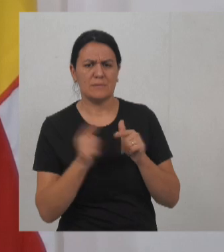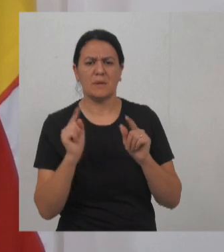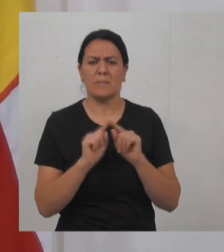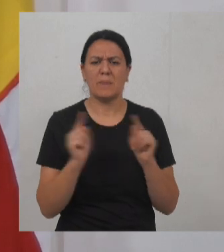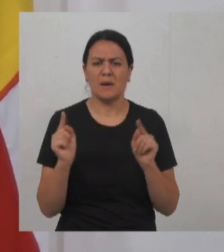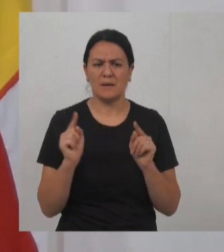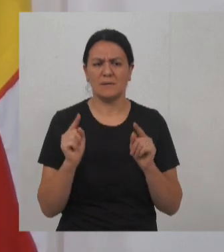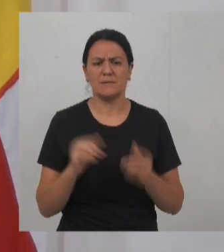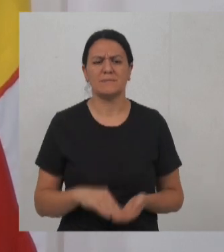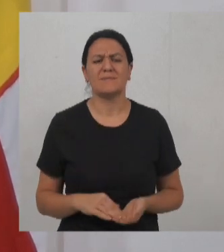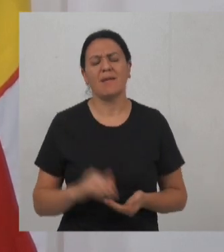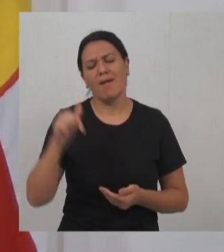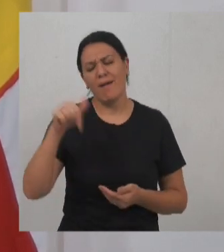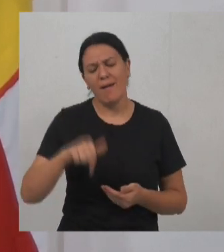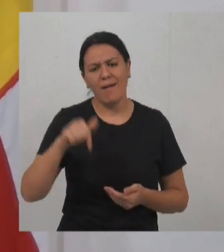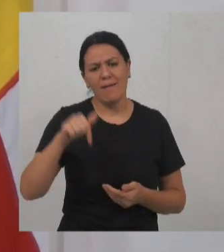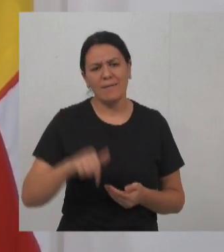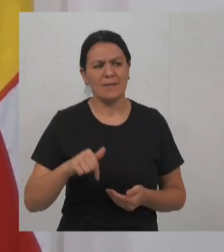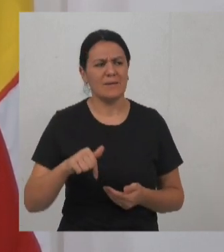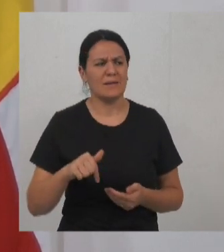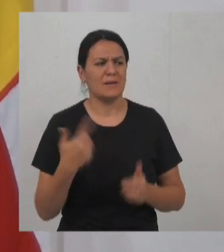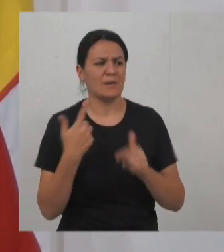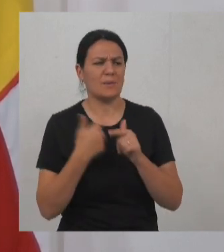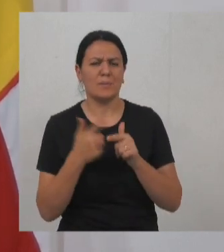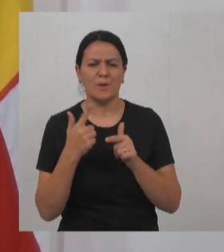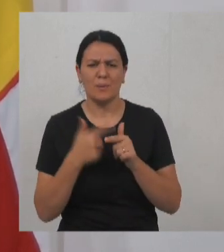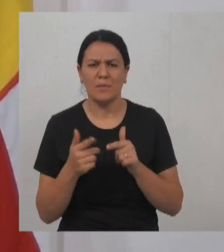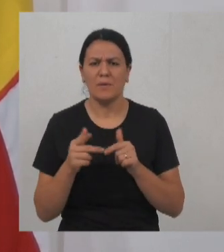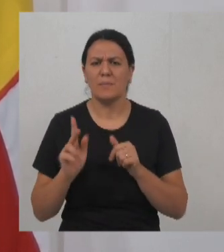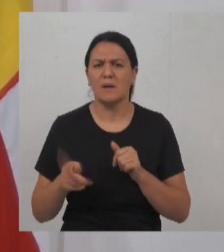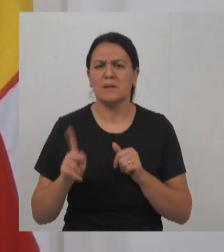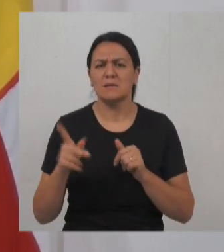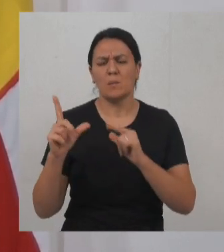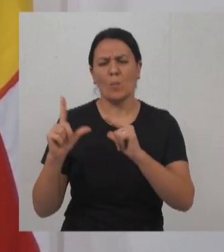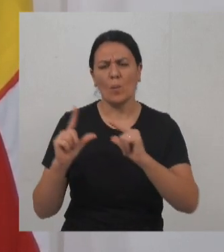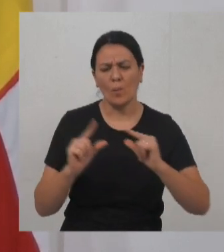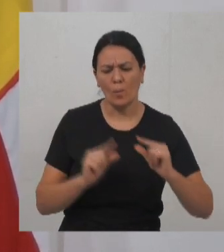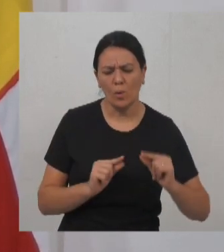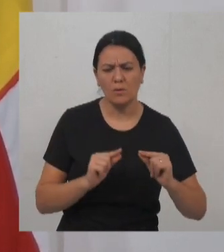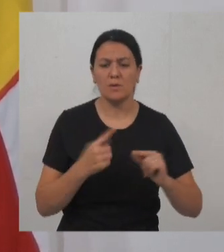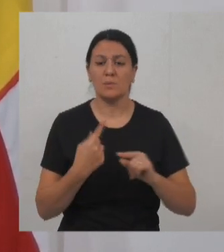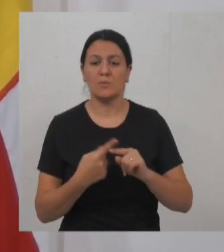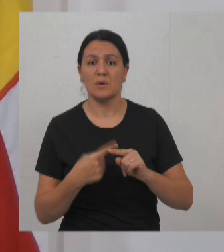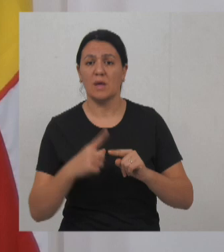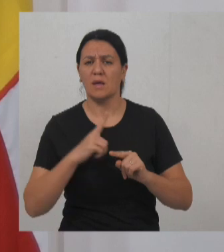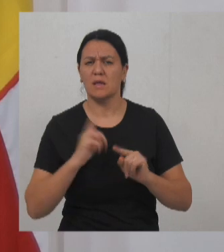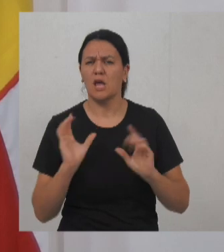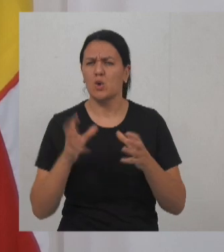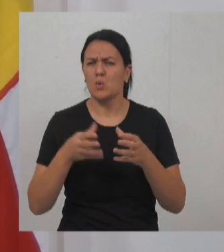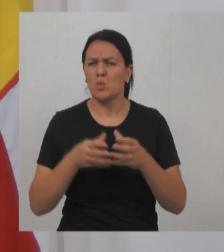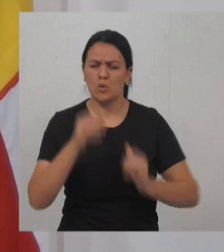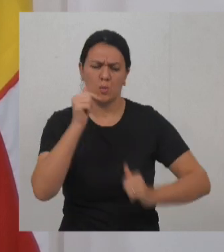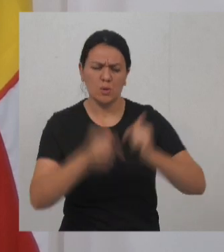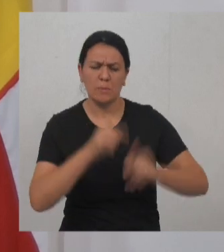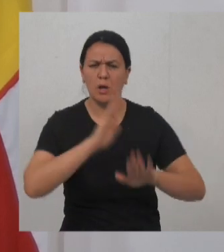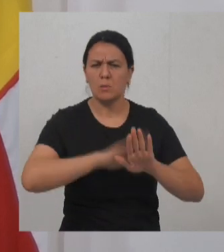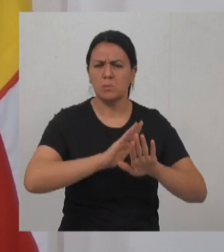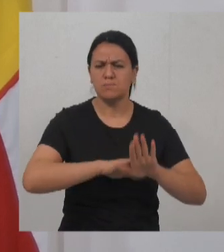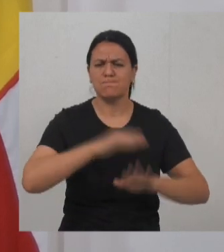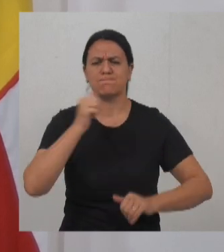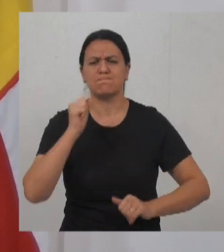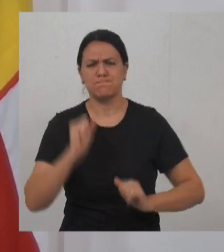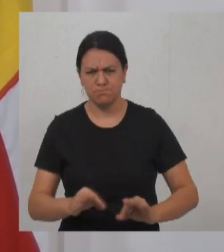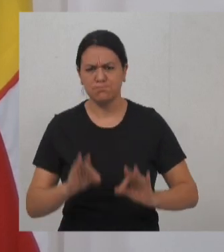mas aqui os problemas são sempre reduzidos exatamente pela força de trabalho, pela educação e